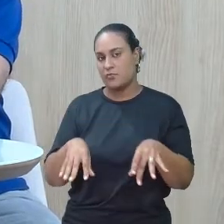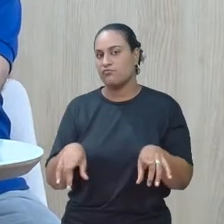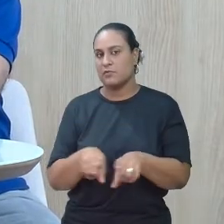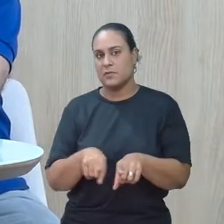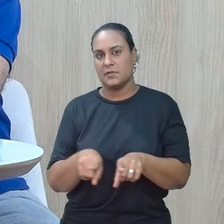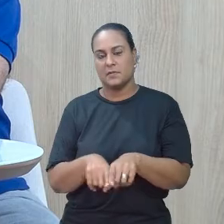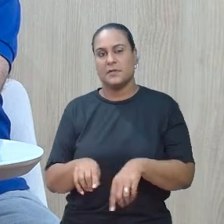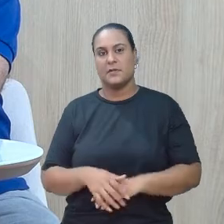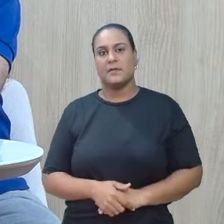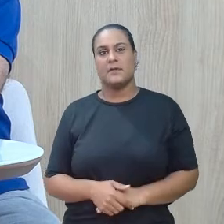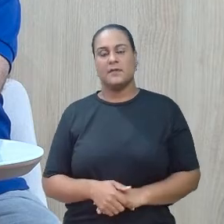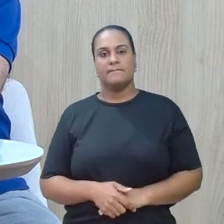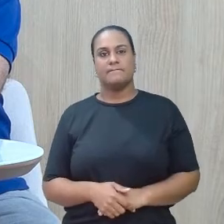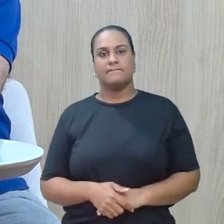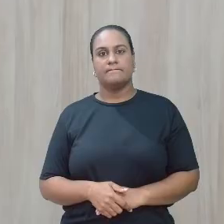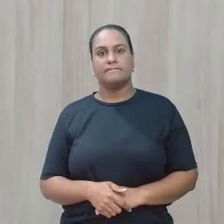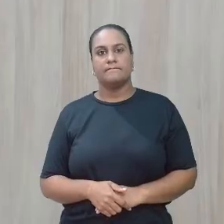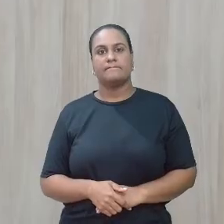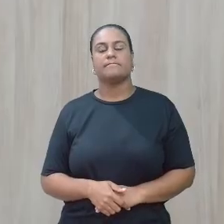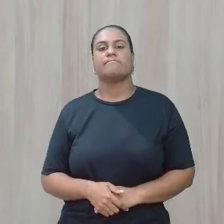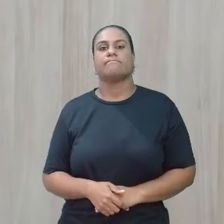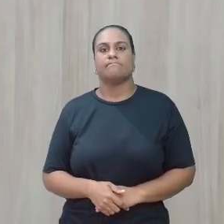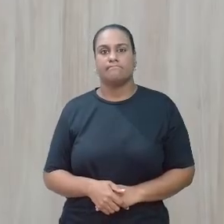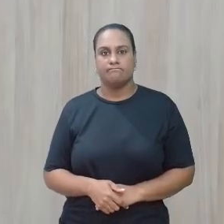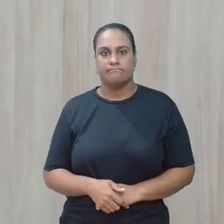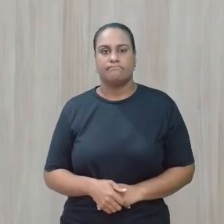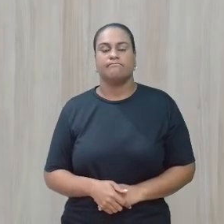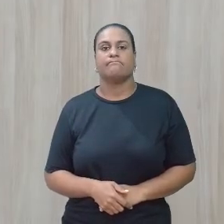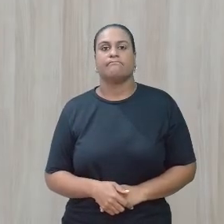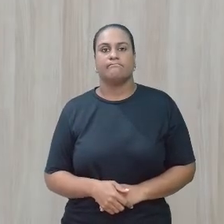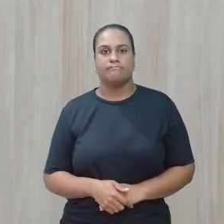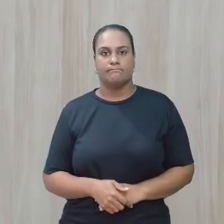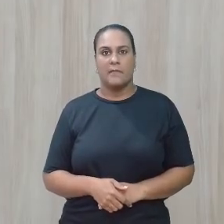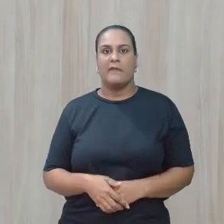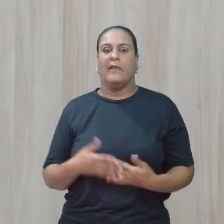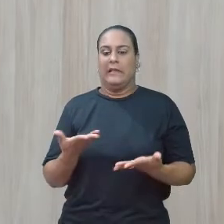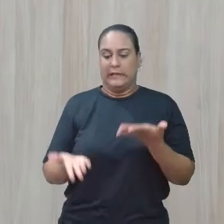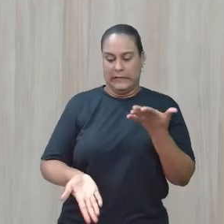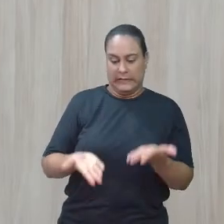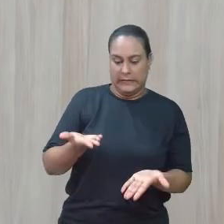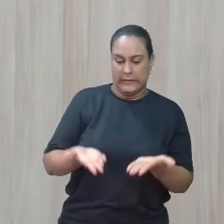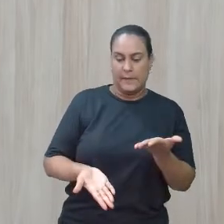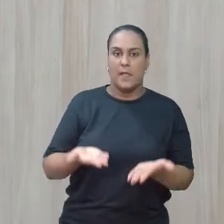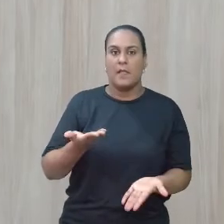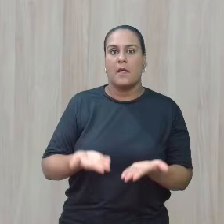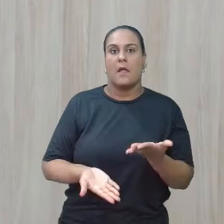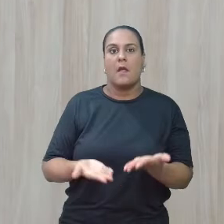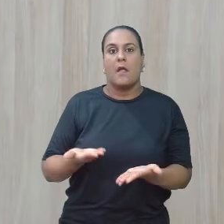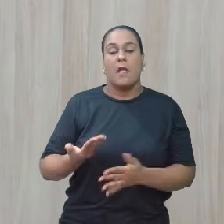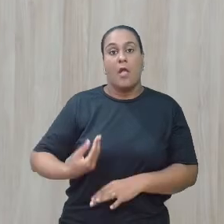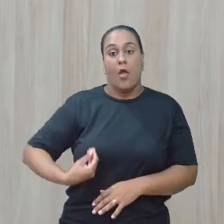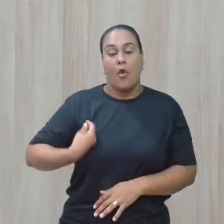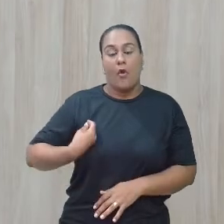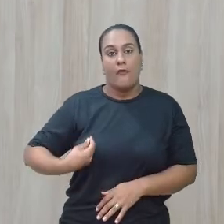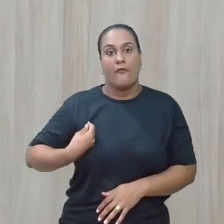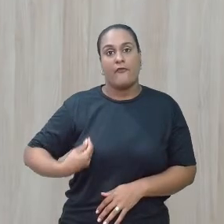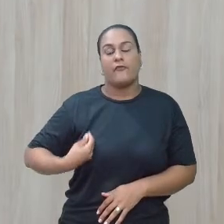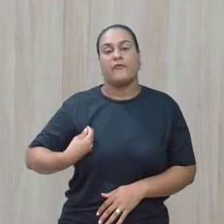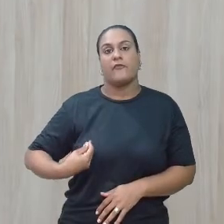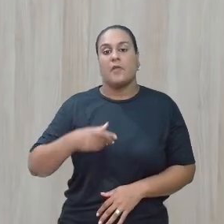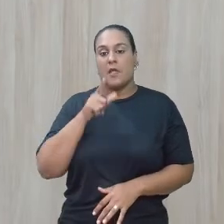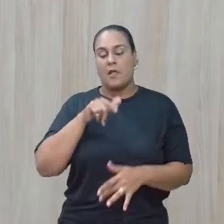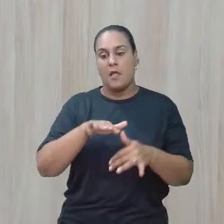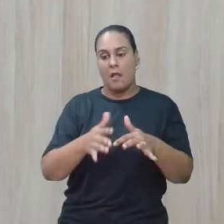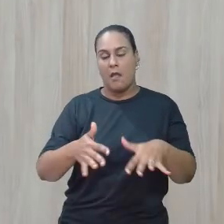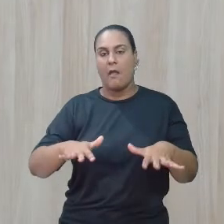ligadinhos. Exatamente, vai causar um desequilíbrio, né, naquele ecossistema ali, né, a gente vai ver impacto